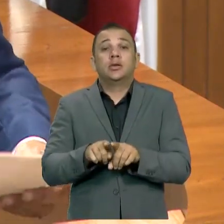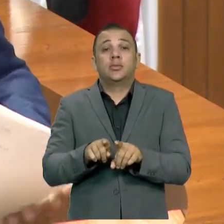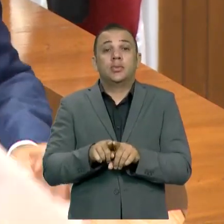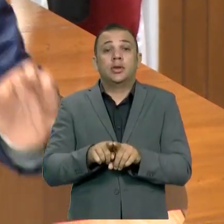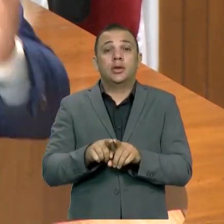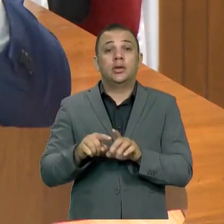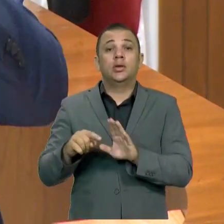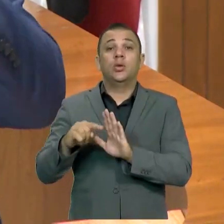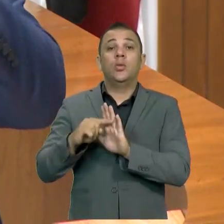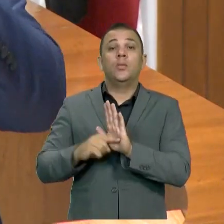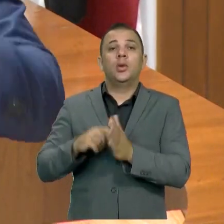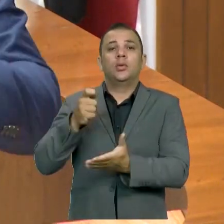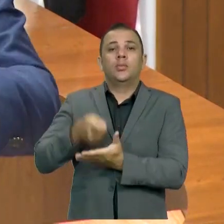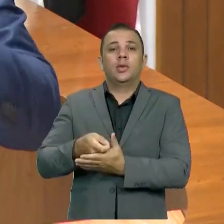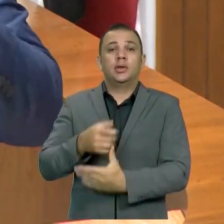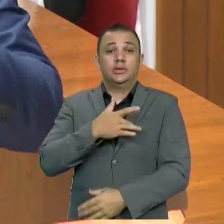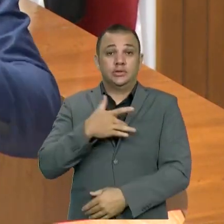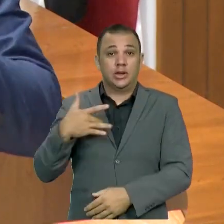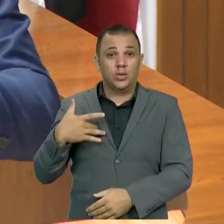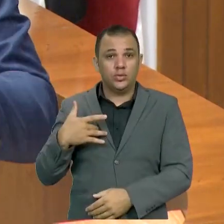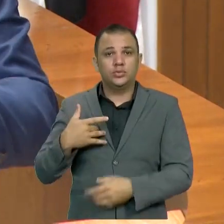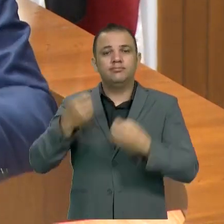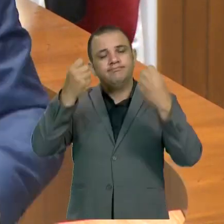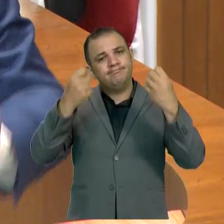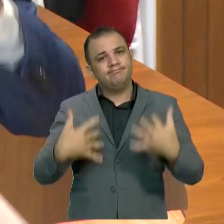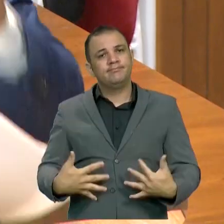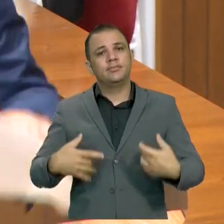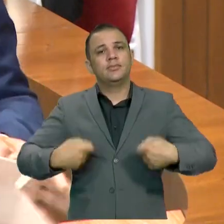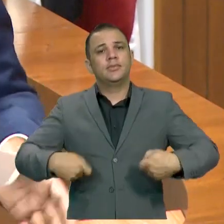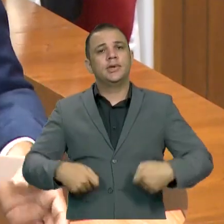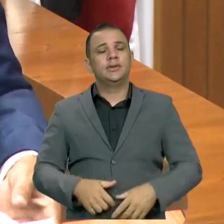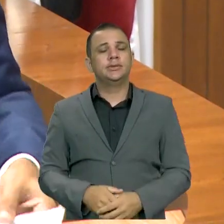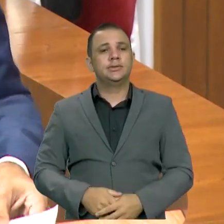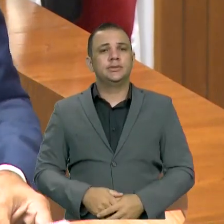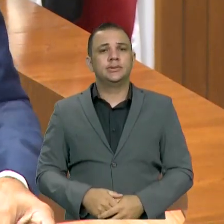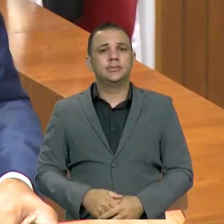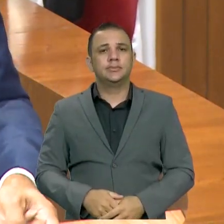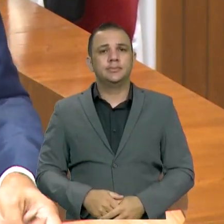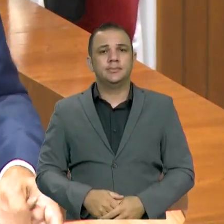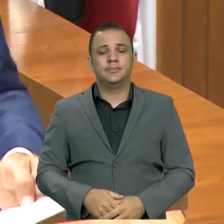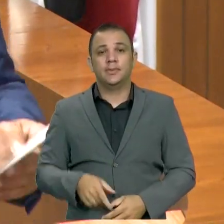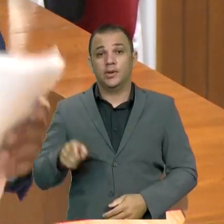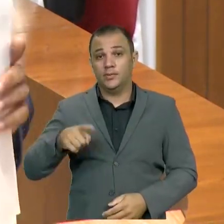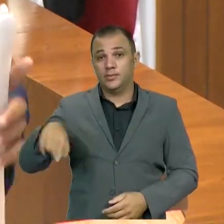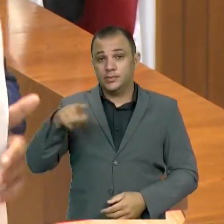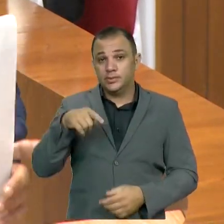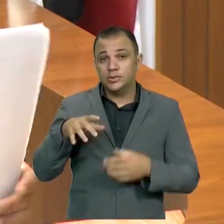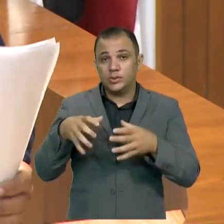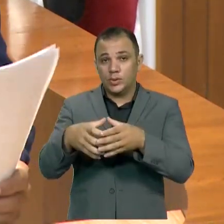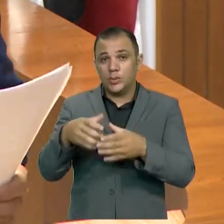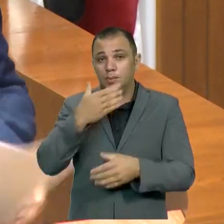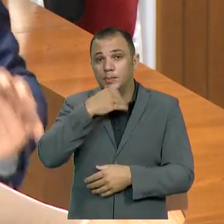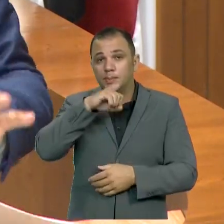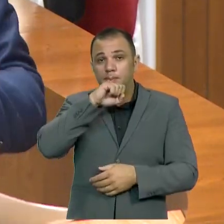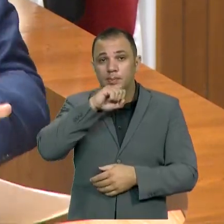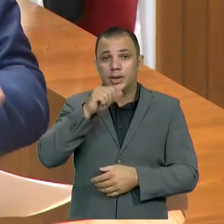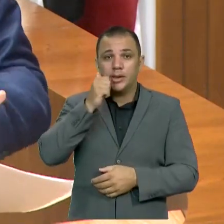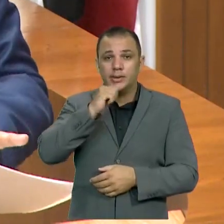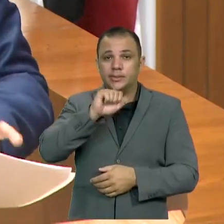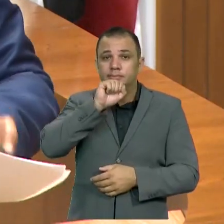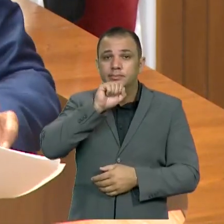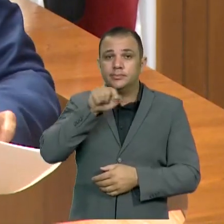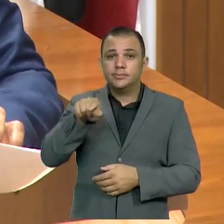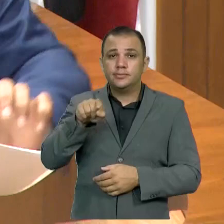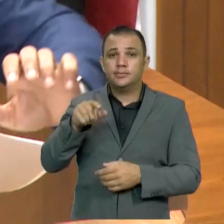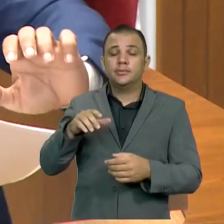prestar esclarecimentos. Pais de crianças com autismo, contem com o professor e deputado Hélito do curso para